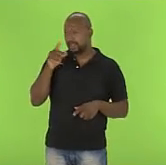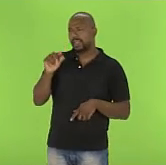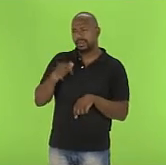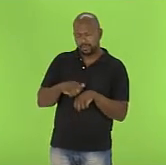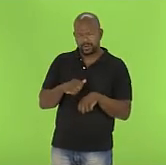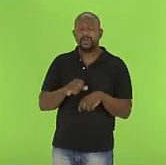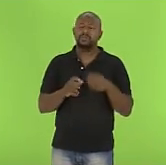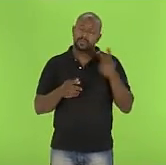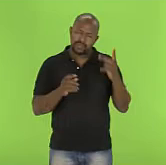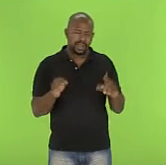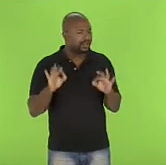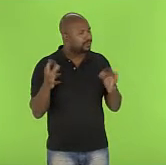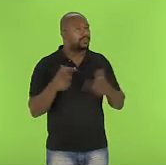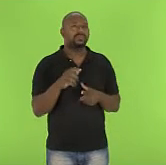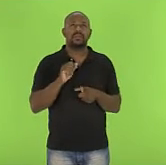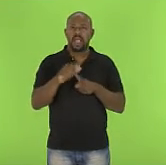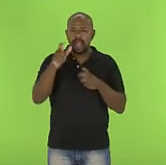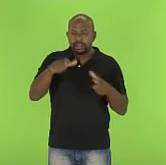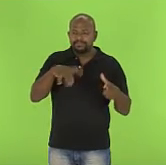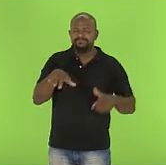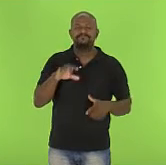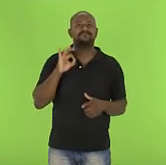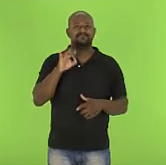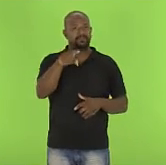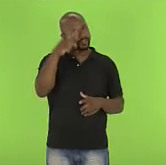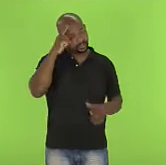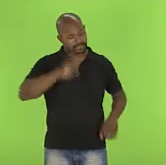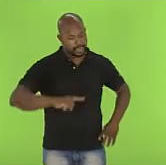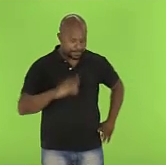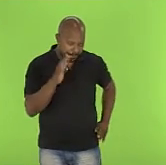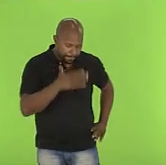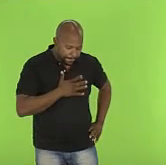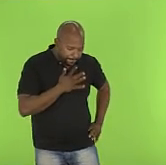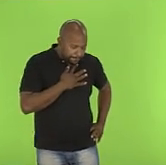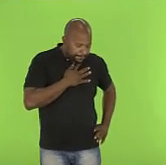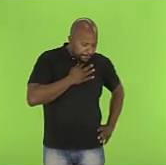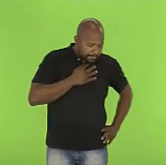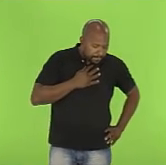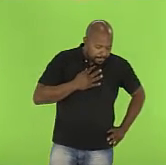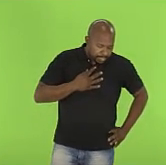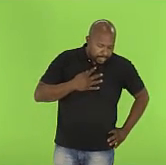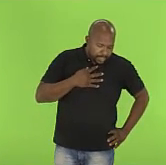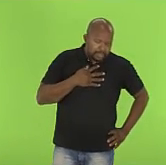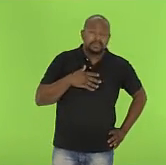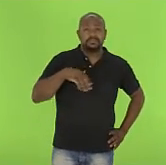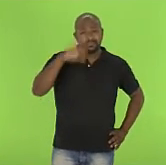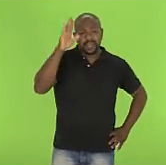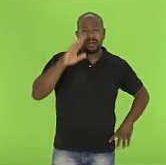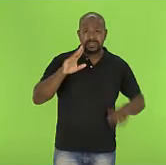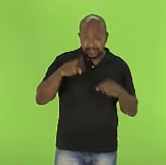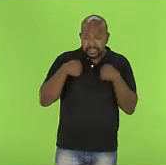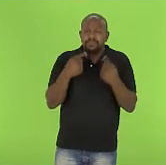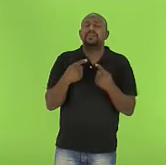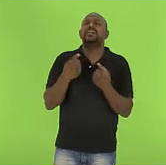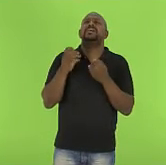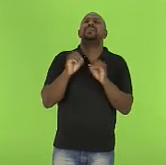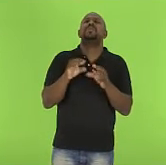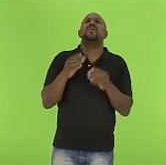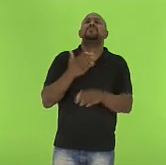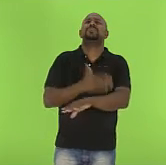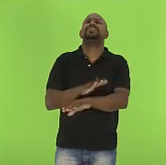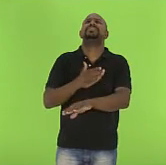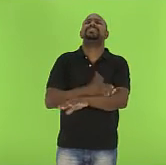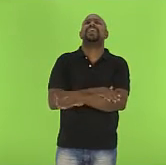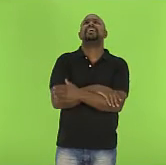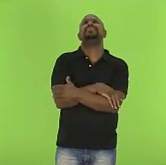Vamos falar sobre isso. Essa locação é incrível, gente. Vocês não têm noção. Mas então, o maior desafio é como